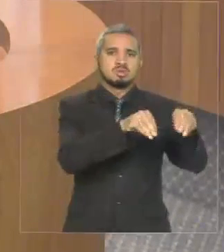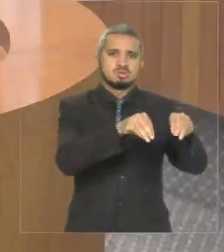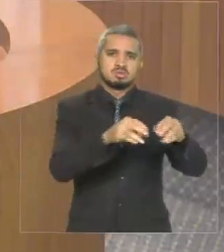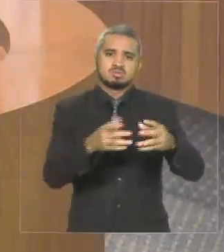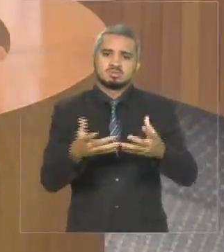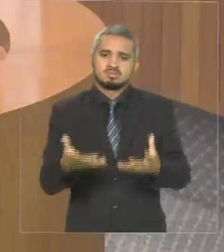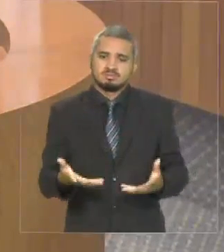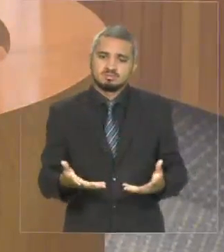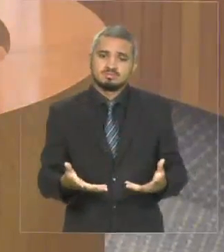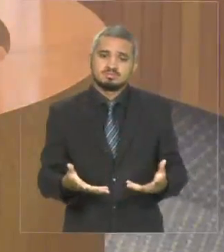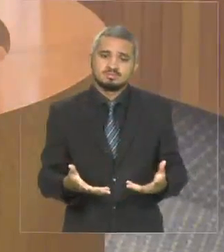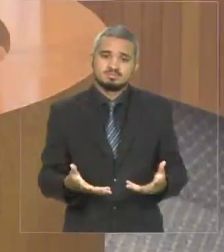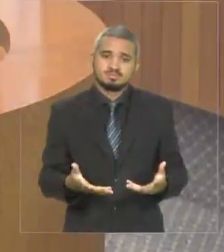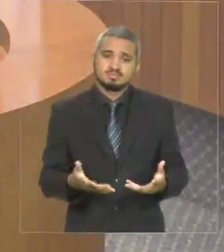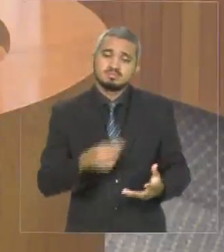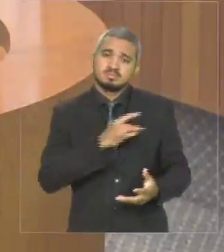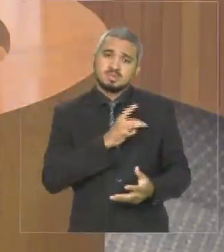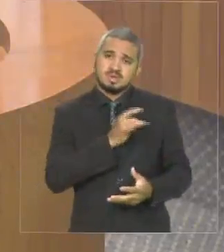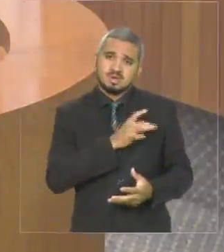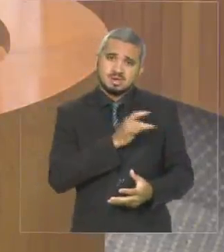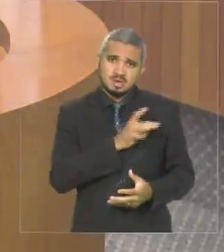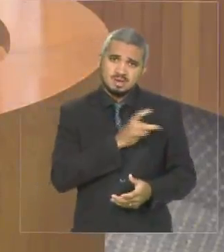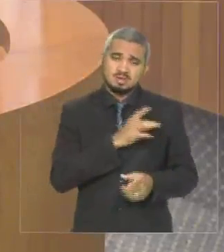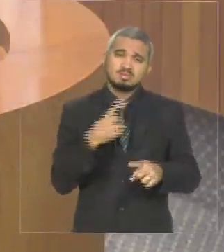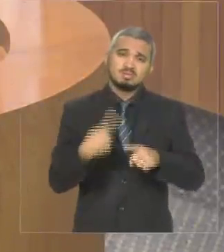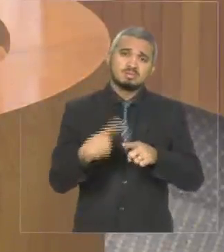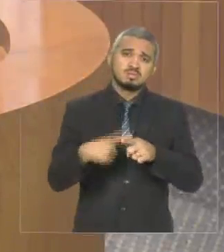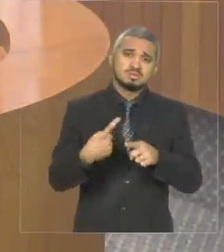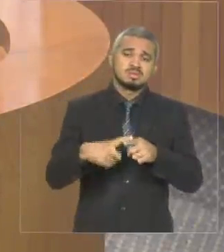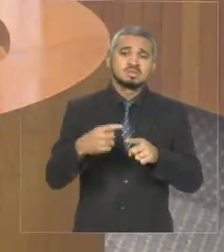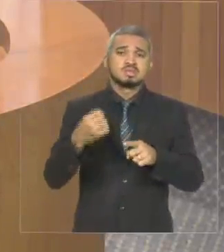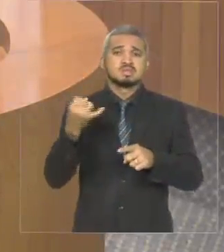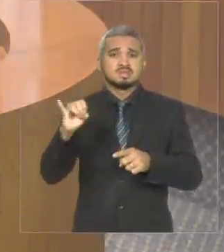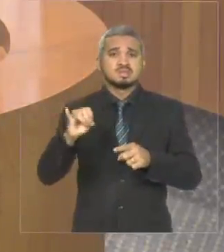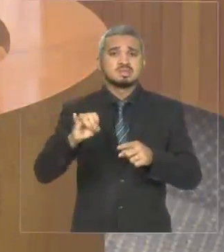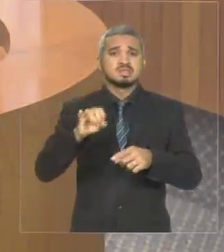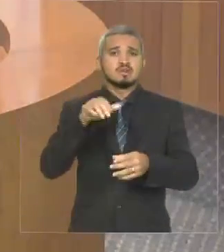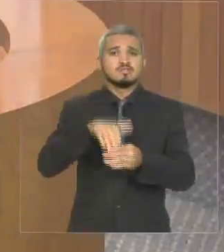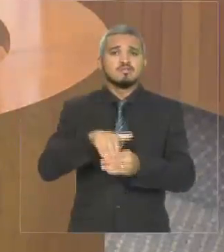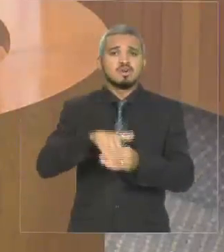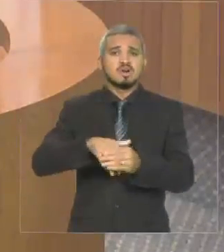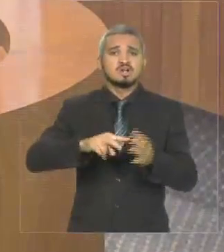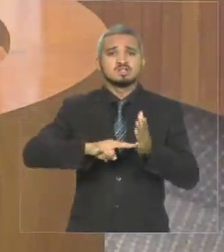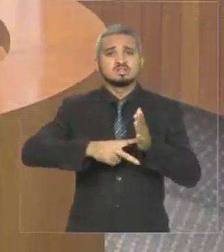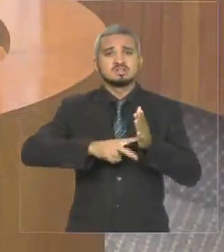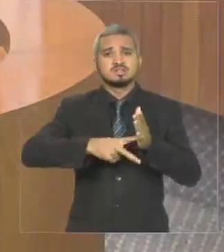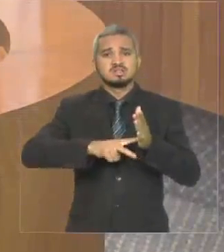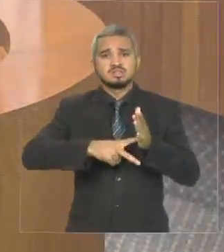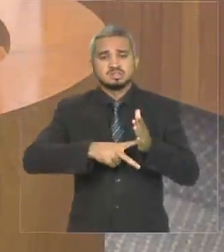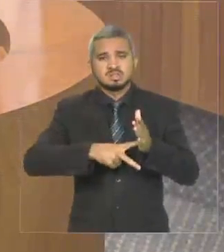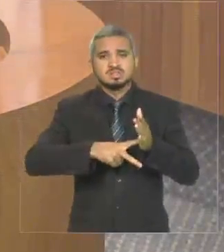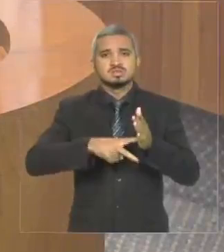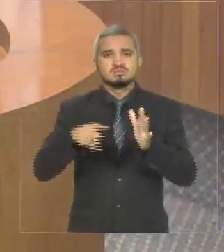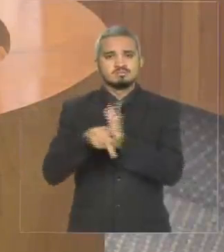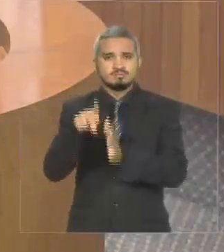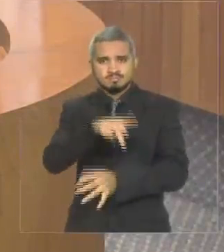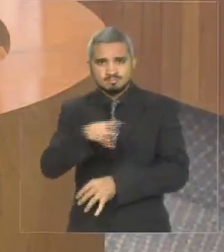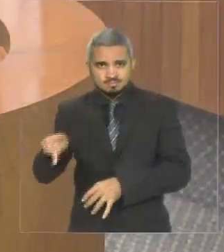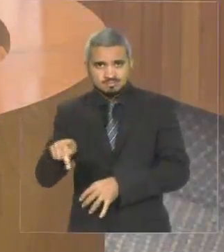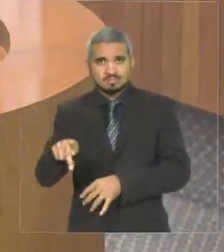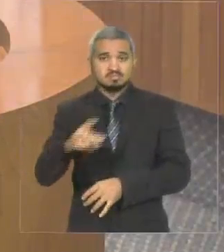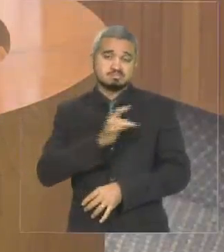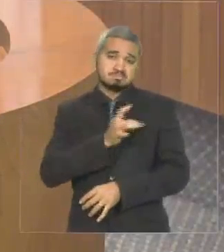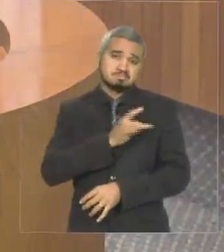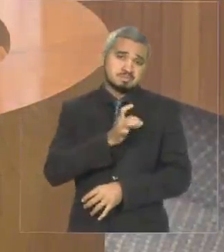por influência que possa ter na eleição do Sindicato dos Educadores, que é o SIMPRO-ECEMA. Então, Vossa Excelência pensa de um